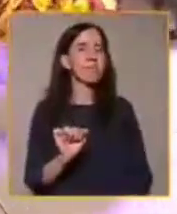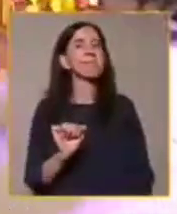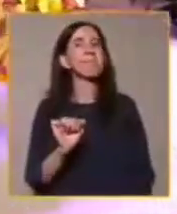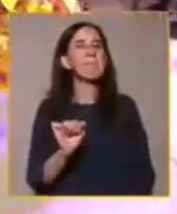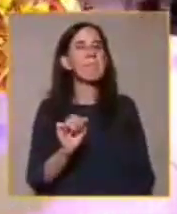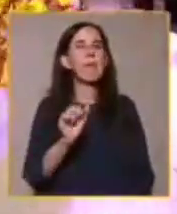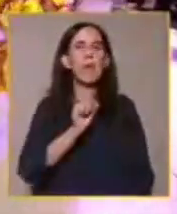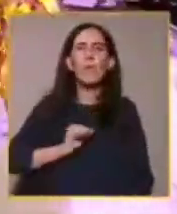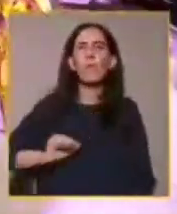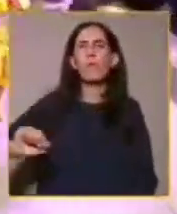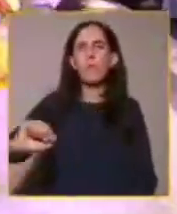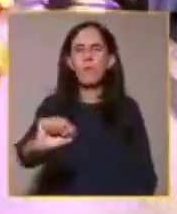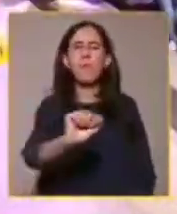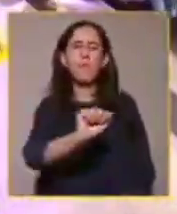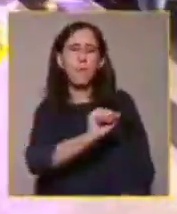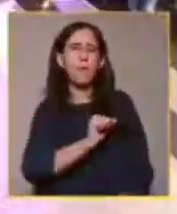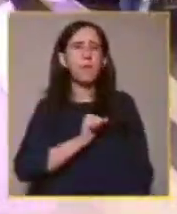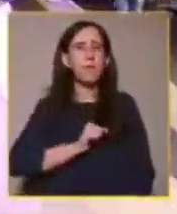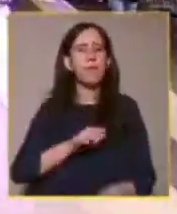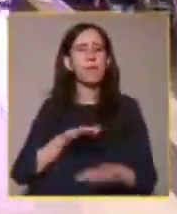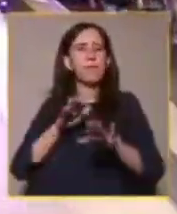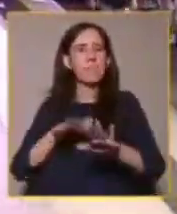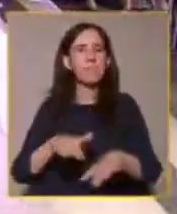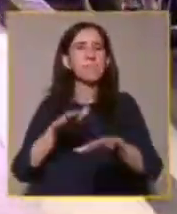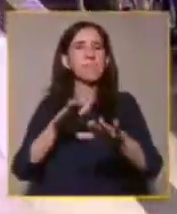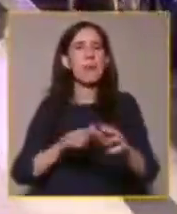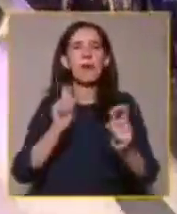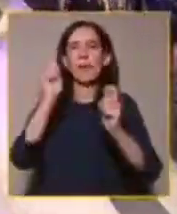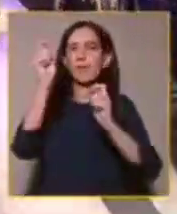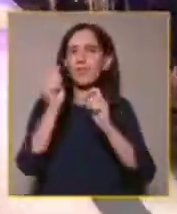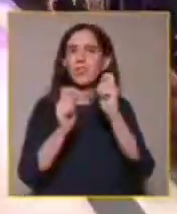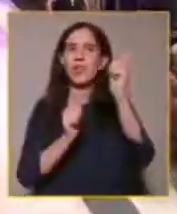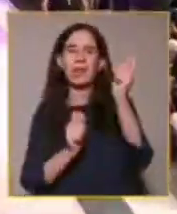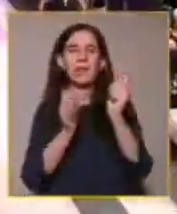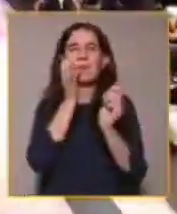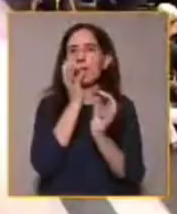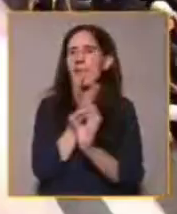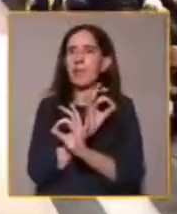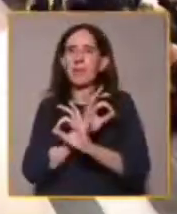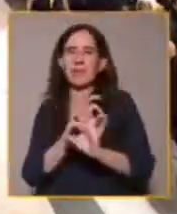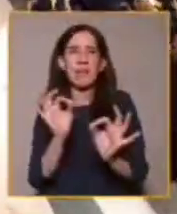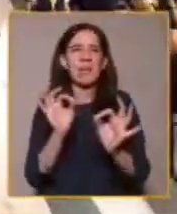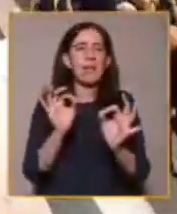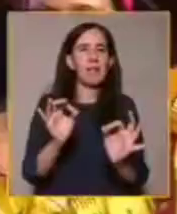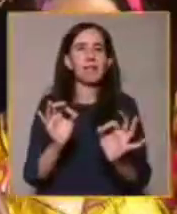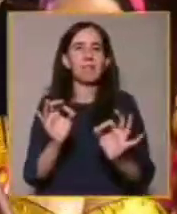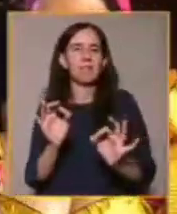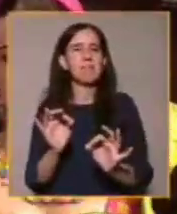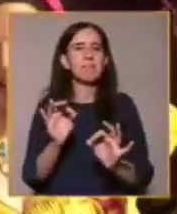minha marcha é linda. A